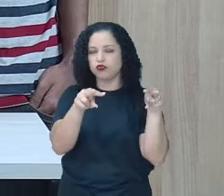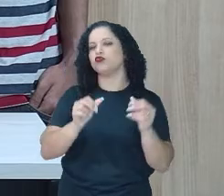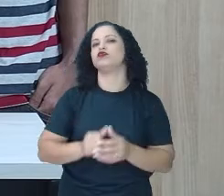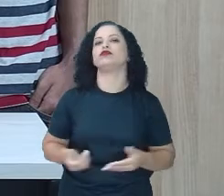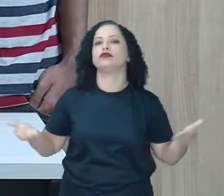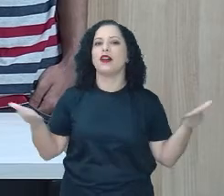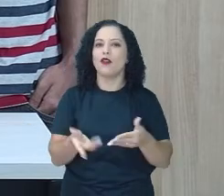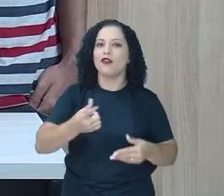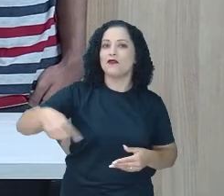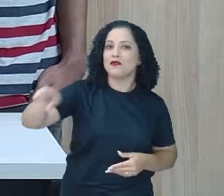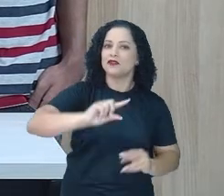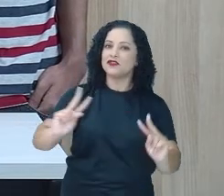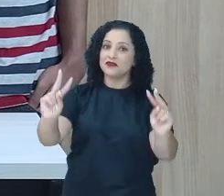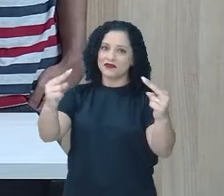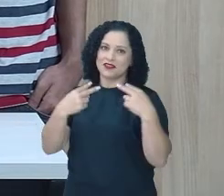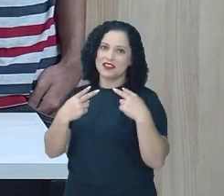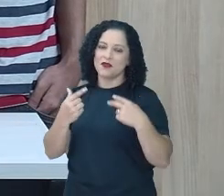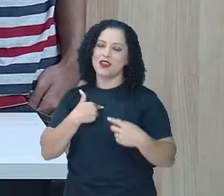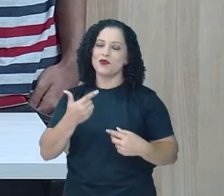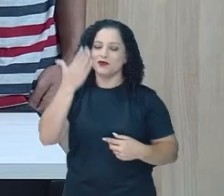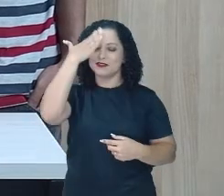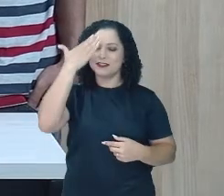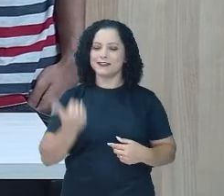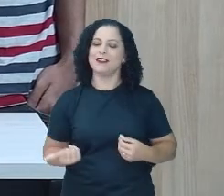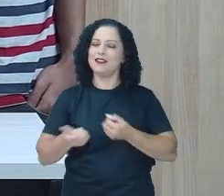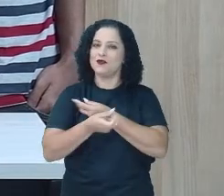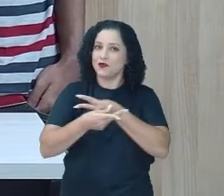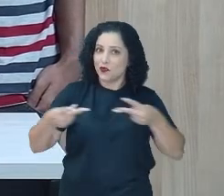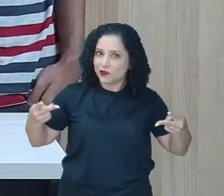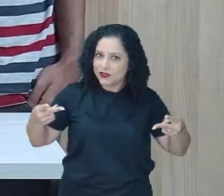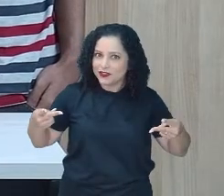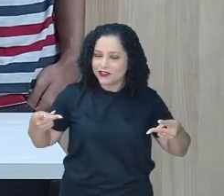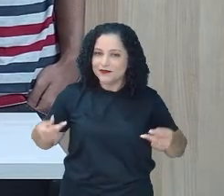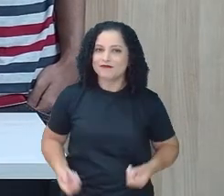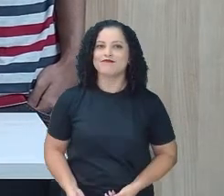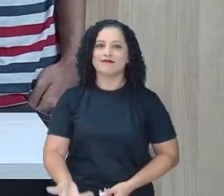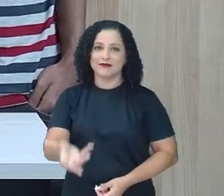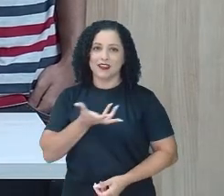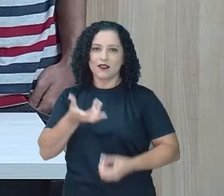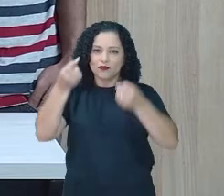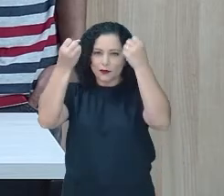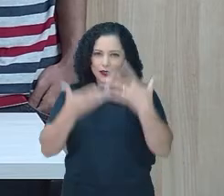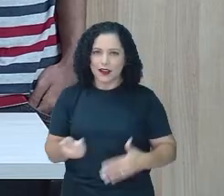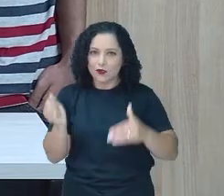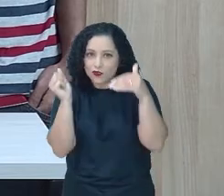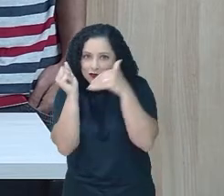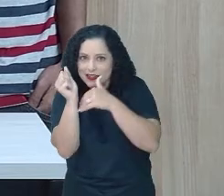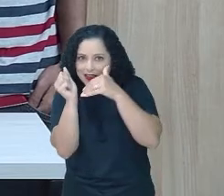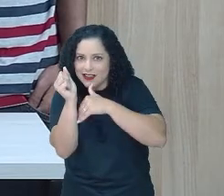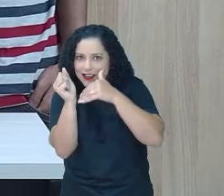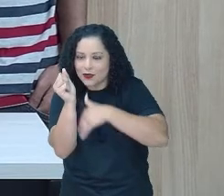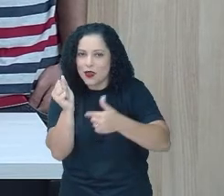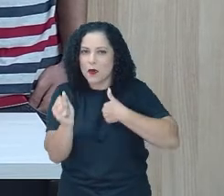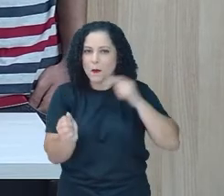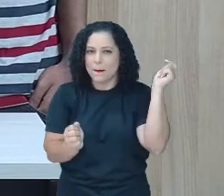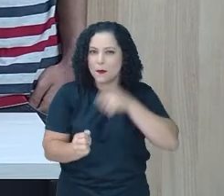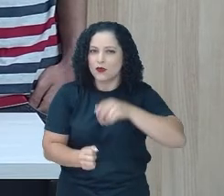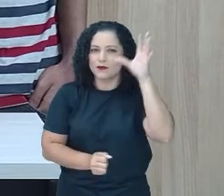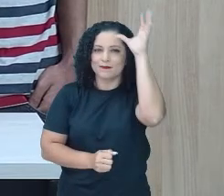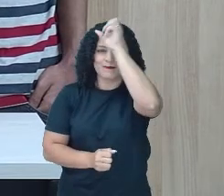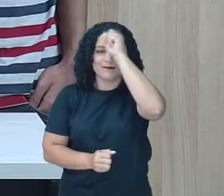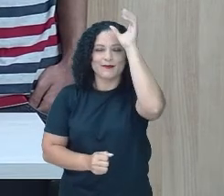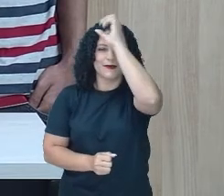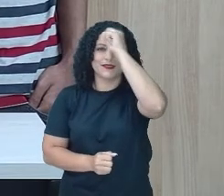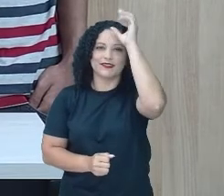Agora que vocês viram coisas que posso fazer, quero contar outro segredo, eu também posso aprender.